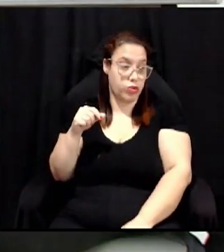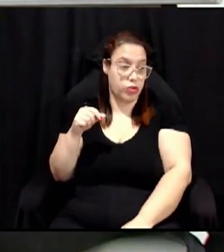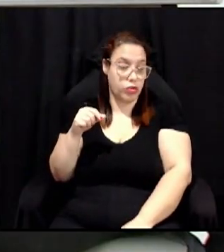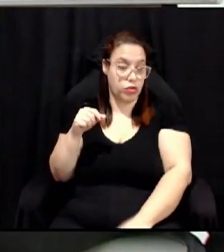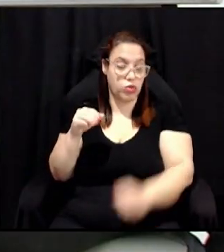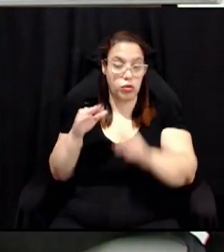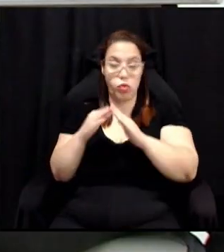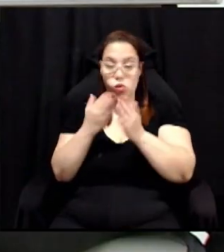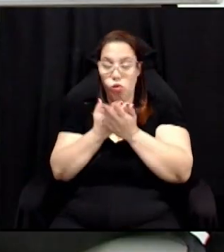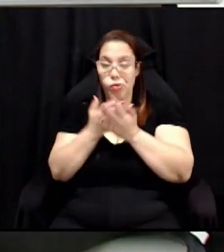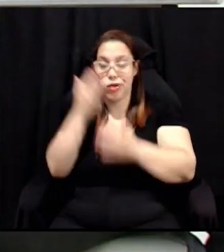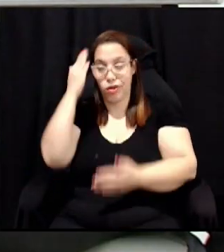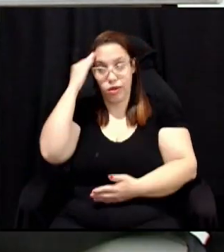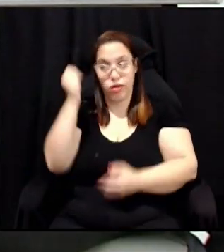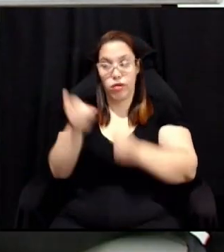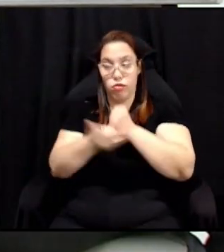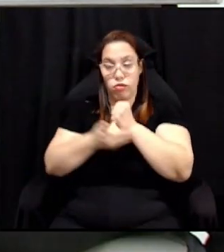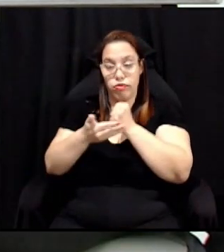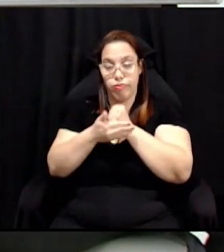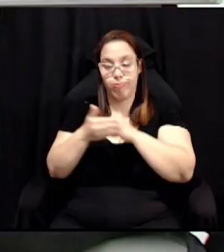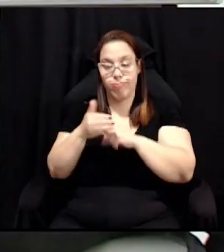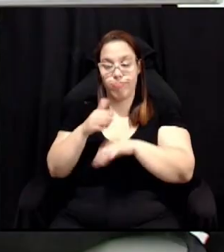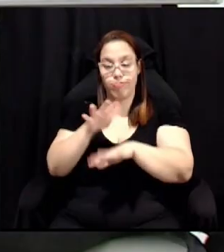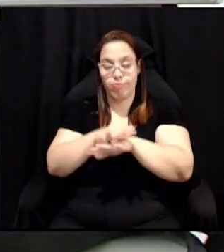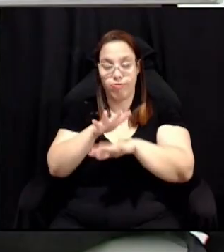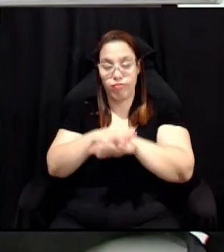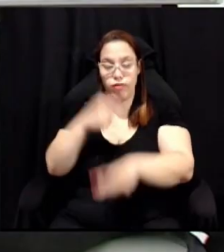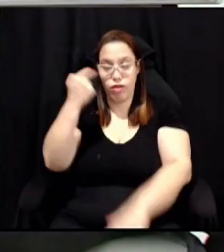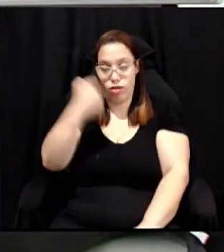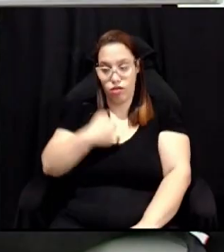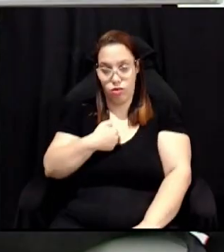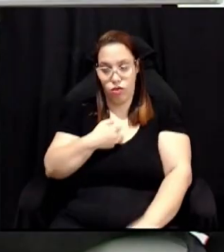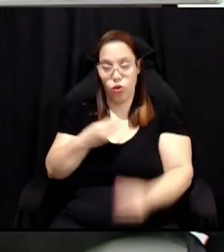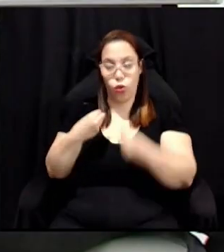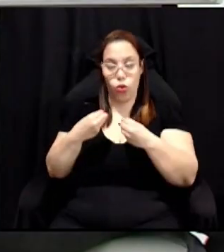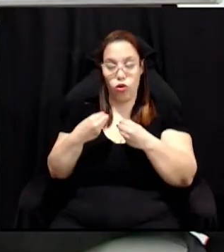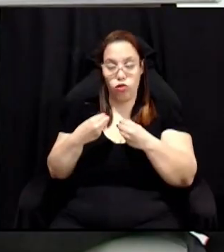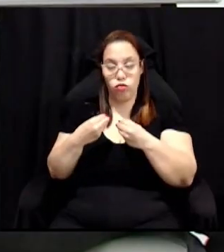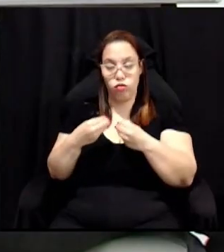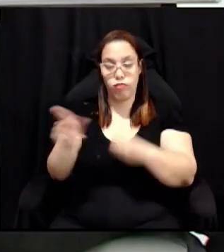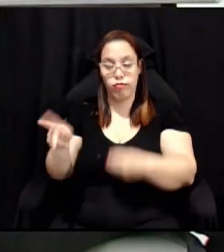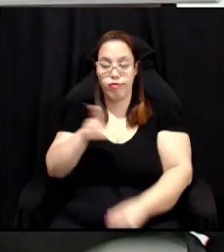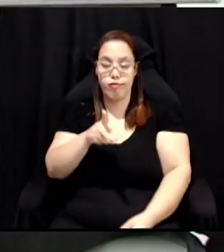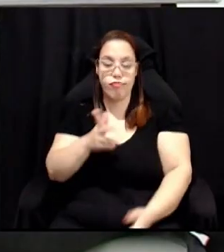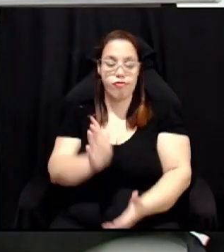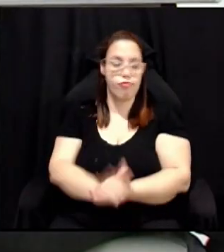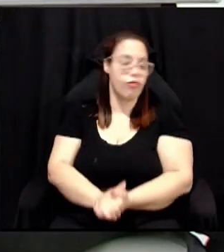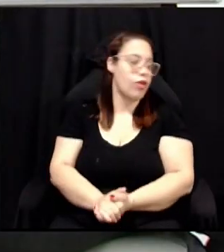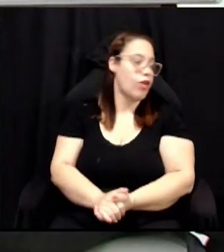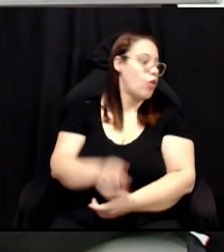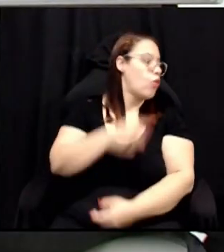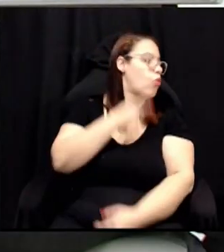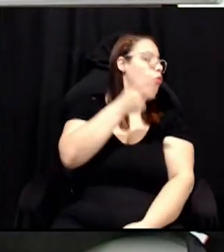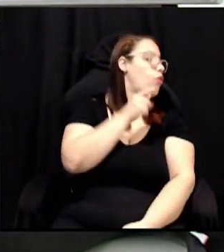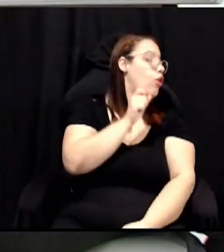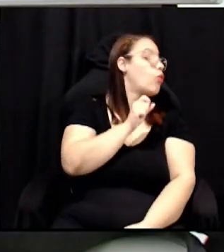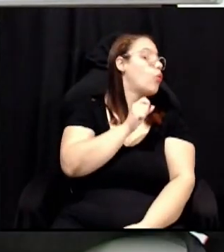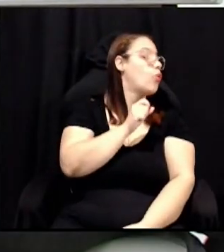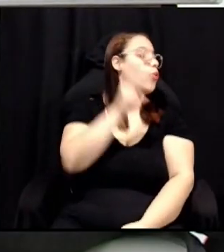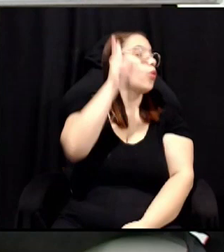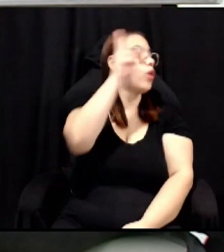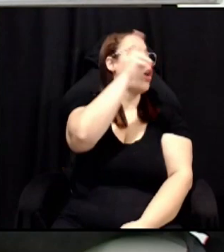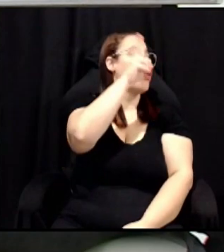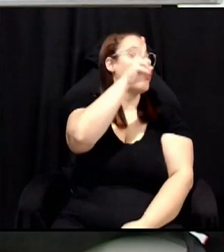menos a matemática básica. Isso é dever nosso como educadores. Oi, você falou aí, não é, dessa questão, me lembrei de